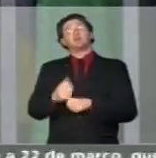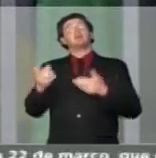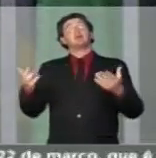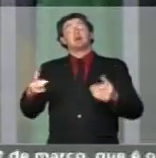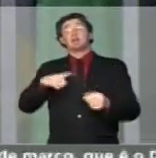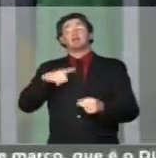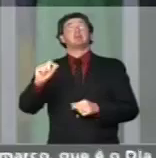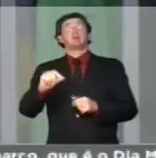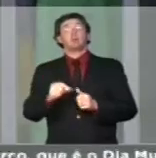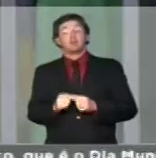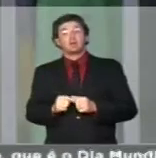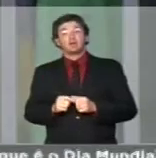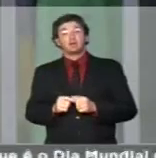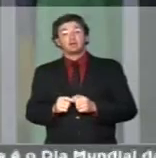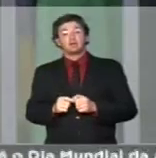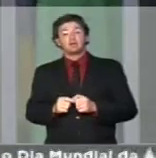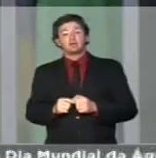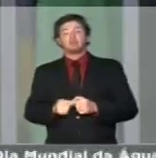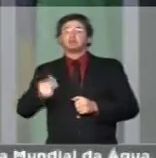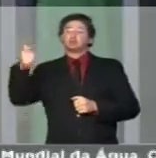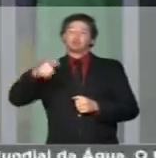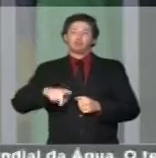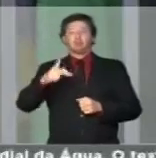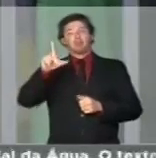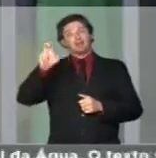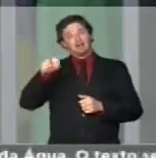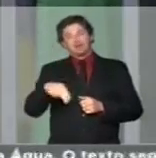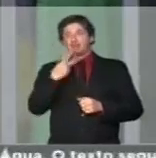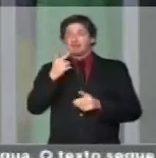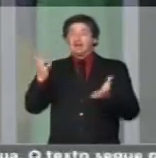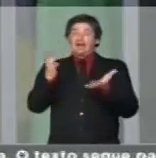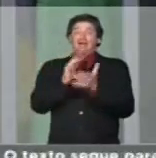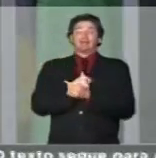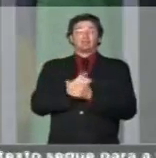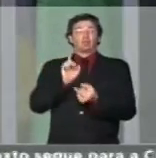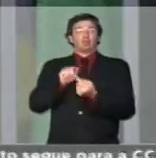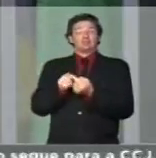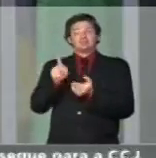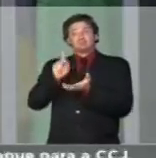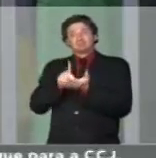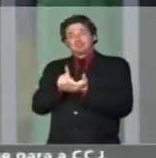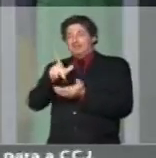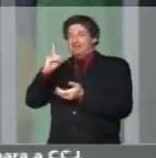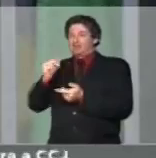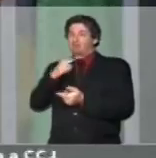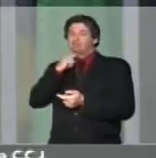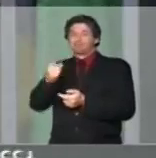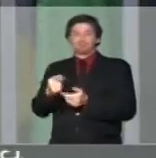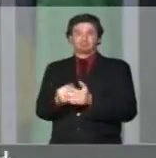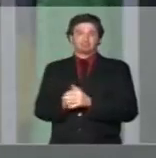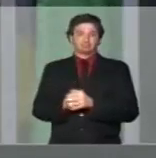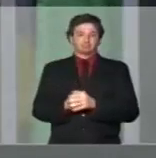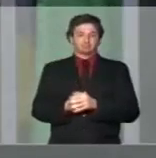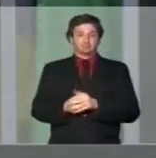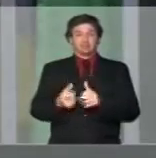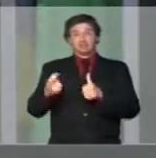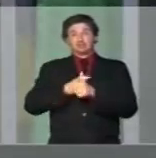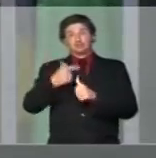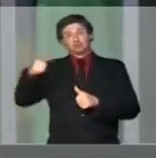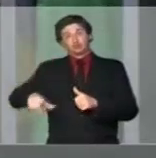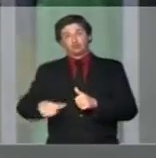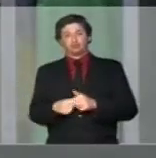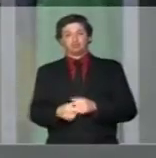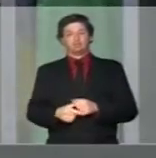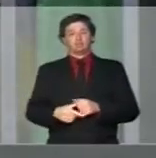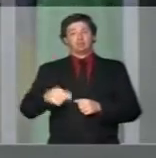nós vamos ter em 2016? Um novo PLN para dizer, olha, a meta fiscal da LDO não foi alcançada, tem déficit de novo.